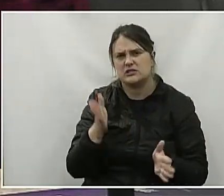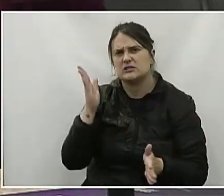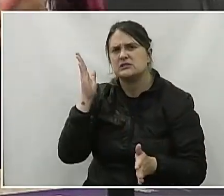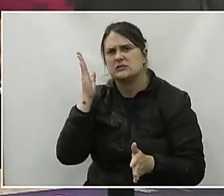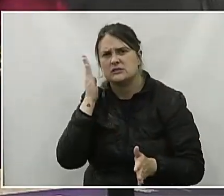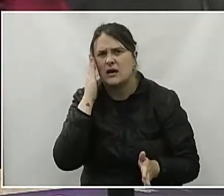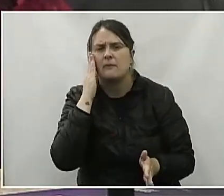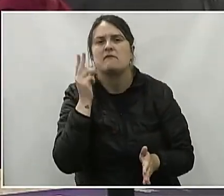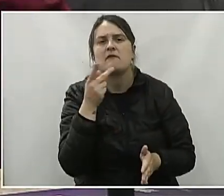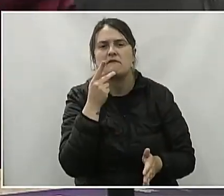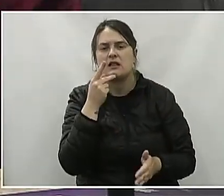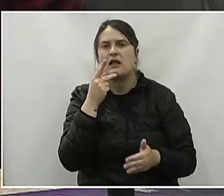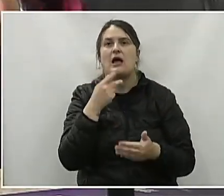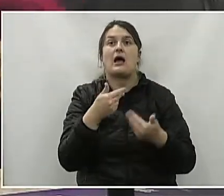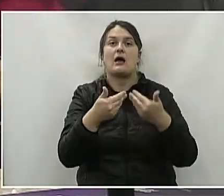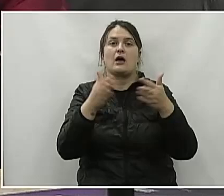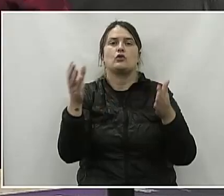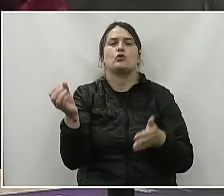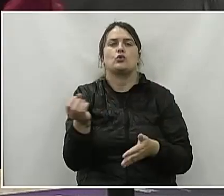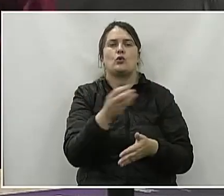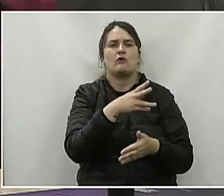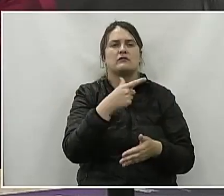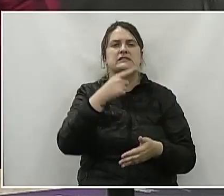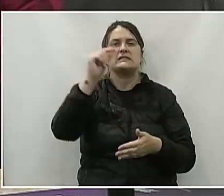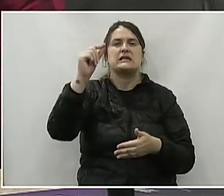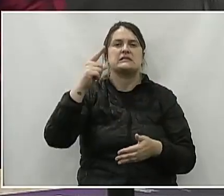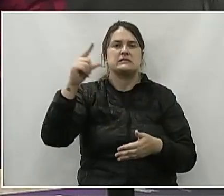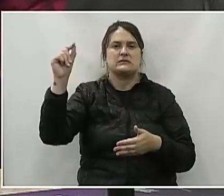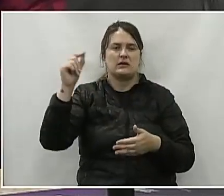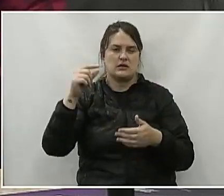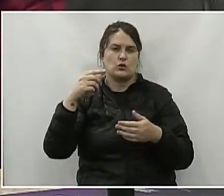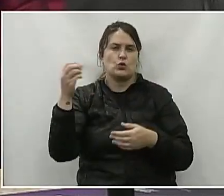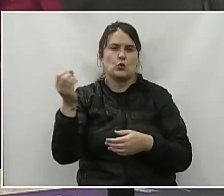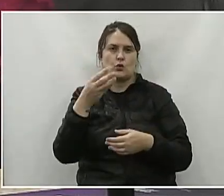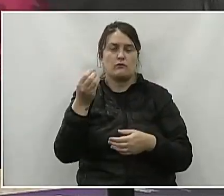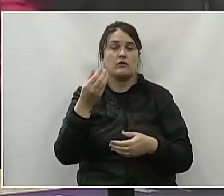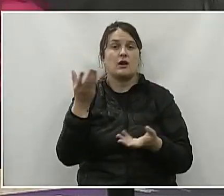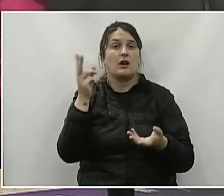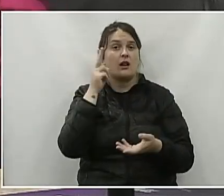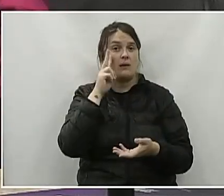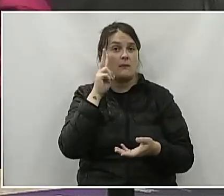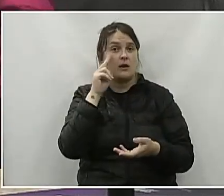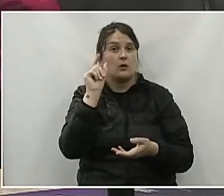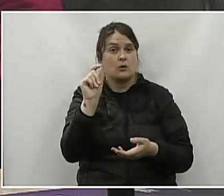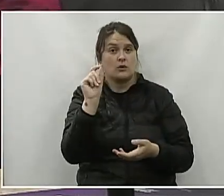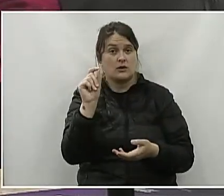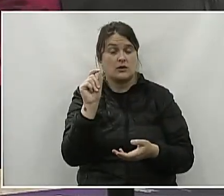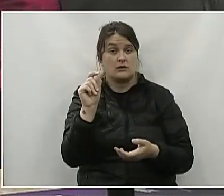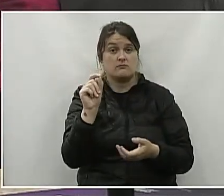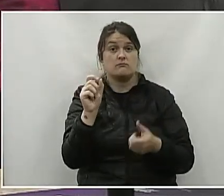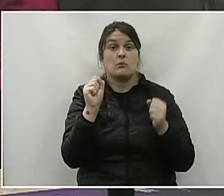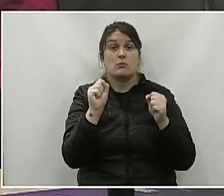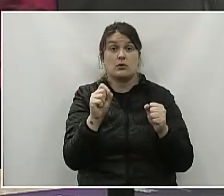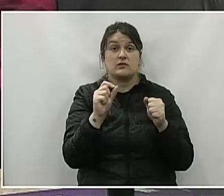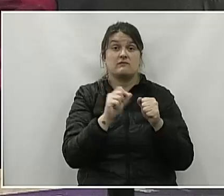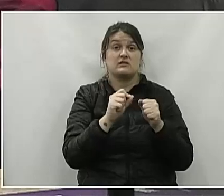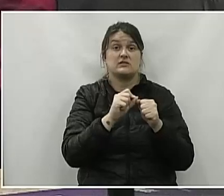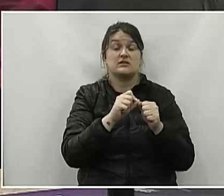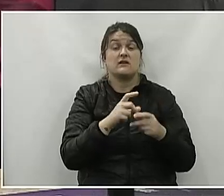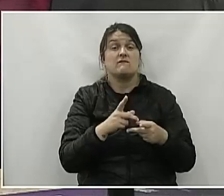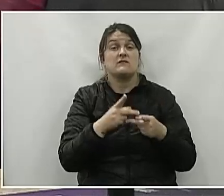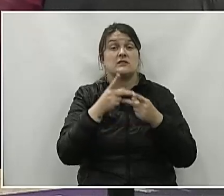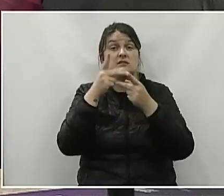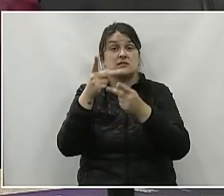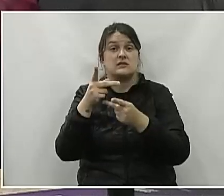que vão falar de obras novas, vão falar que vai sair aquilo e aquele outro, quero lembrar que hoje poderiam fazer uma